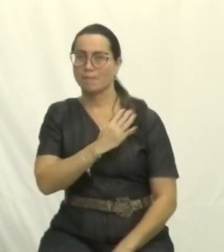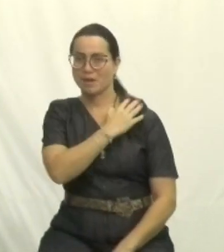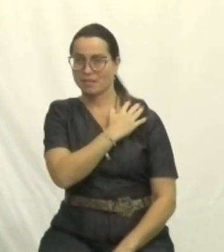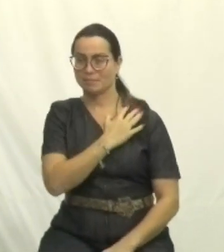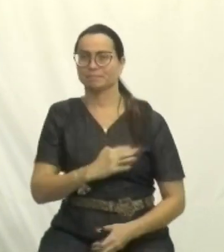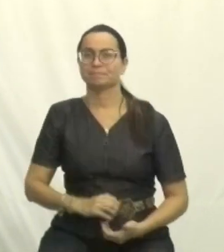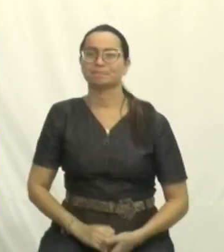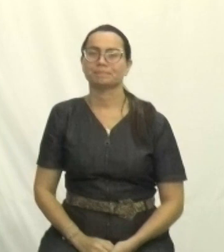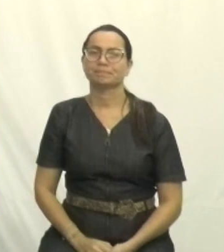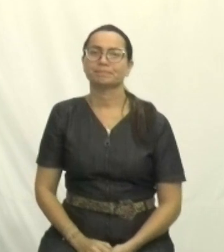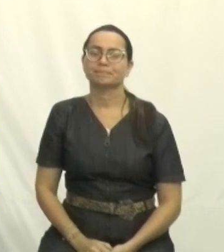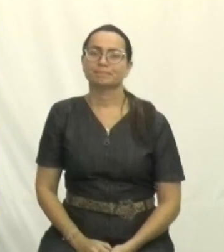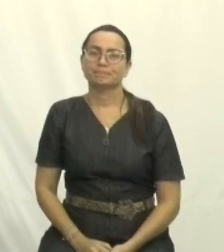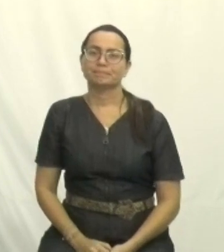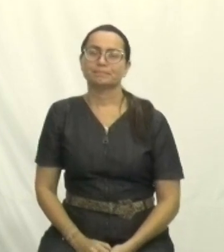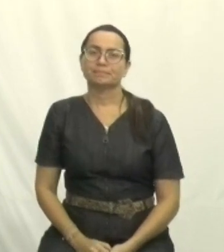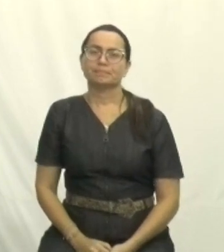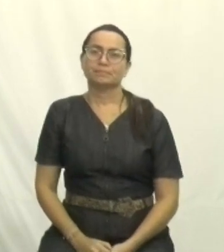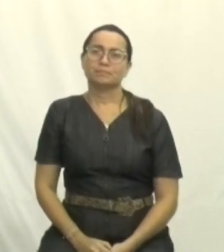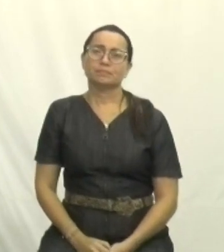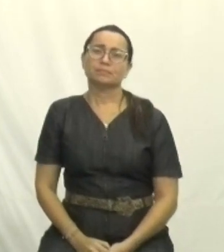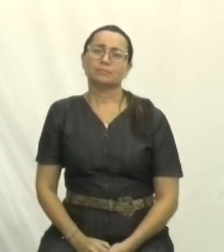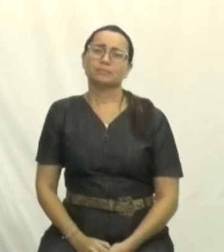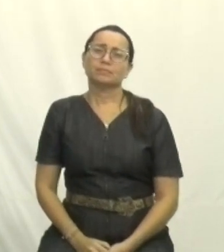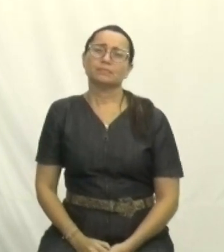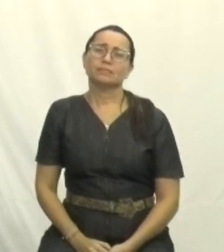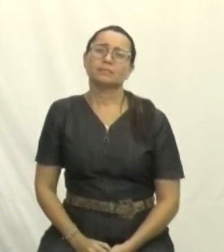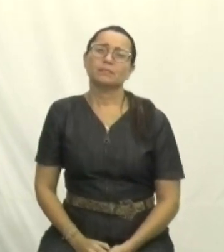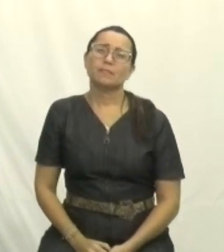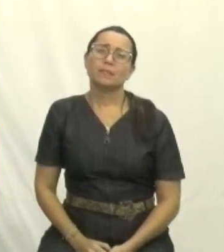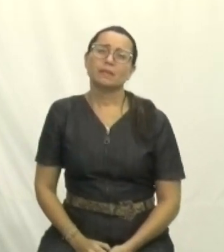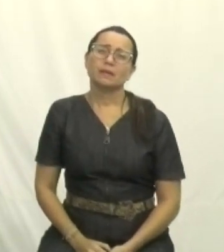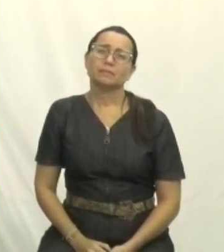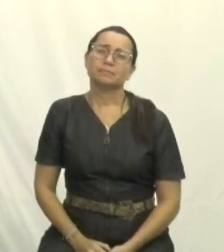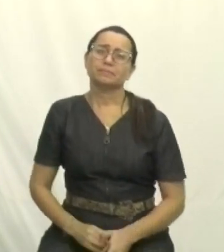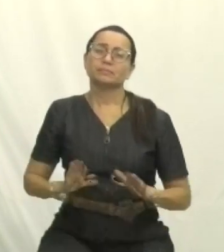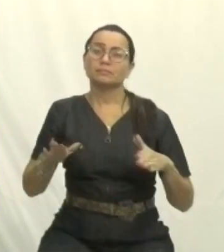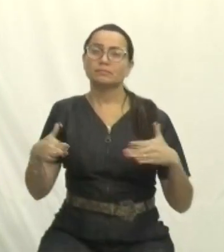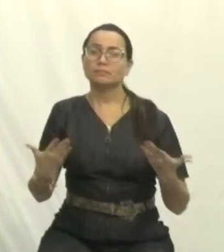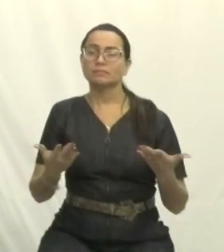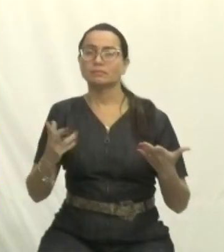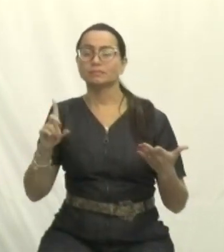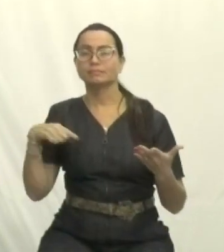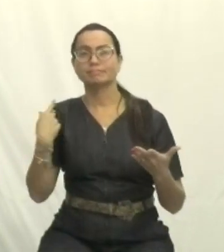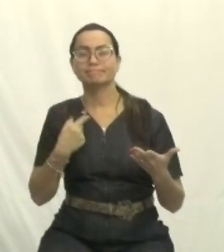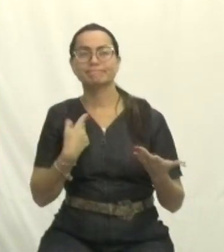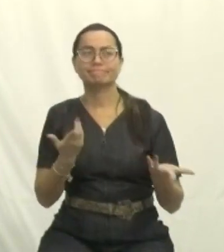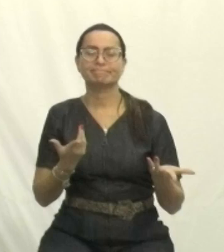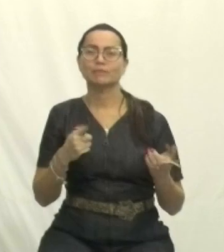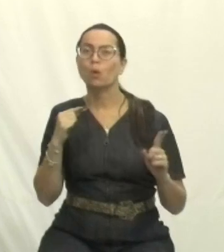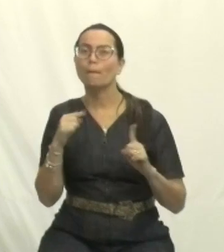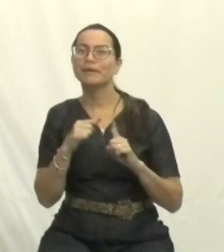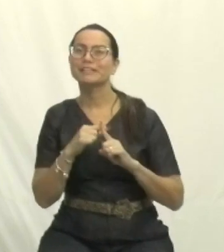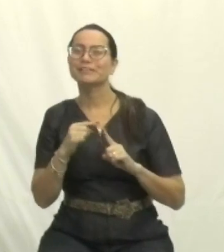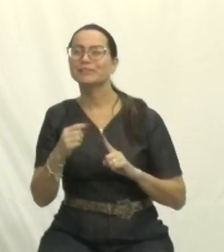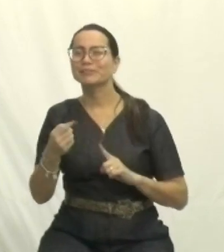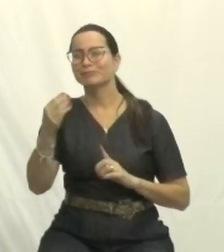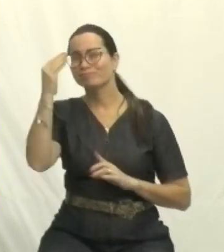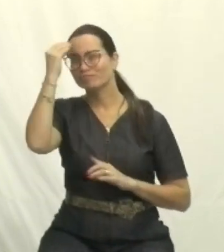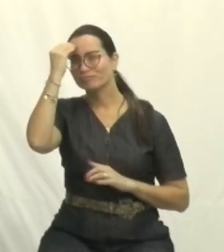Pode passar, por favor. Então, só para a gente se situar, né? O Corpo de Bombeiros Militar no Estado, ele